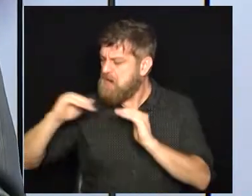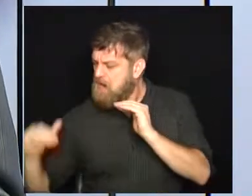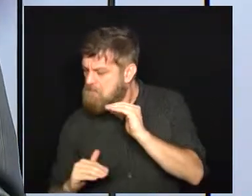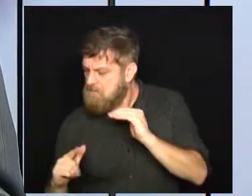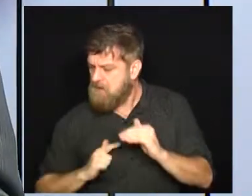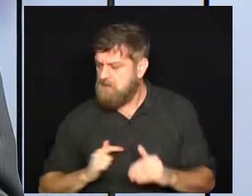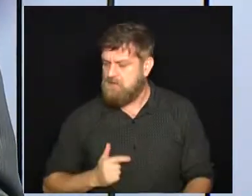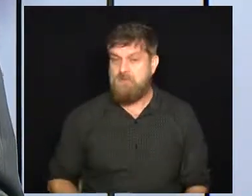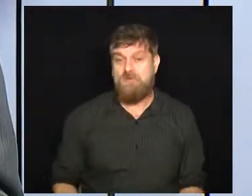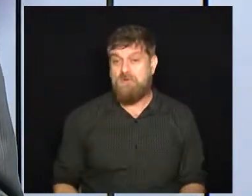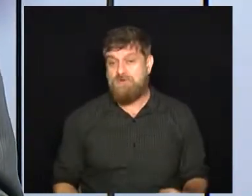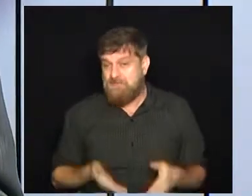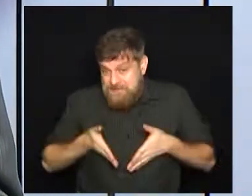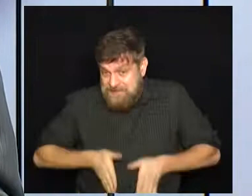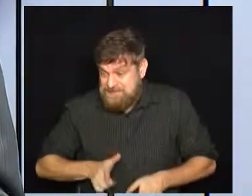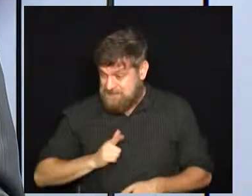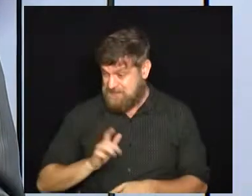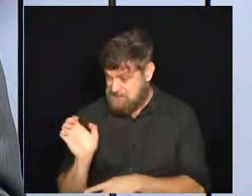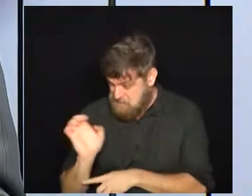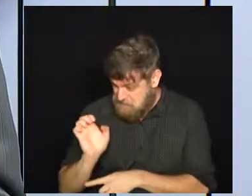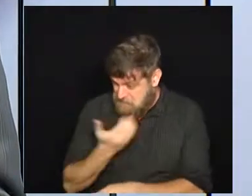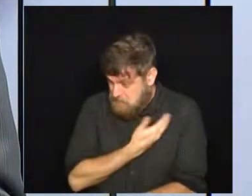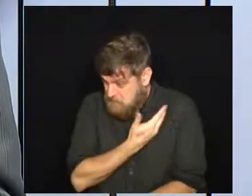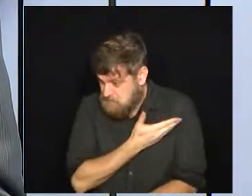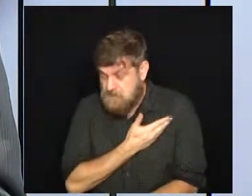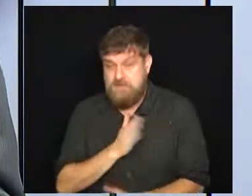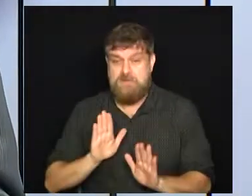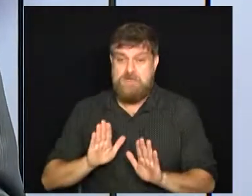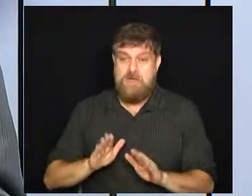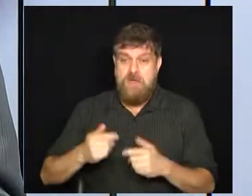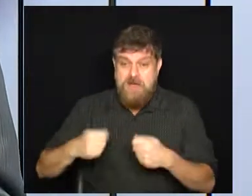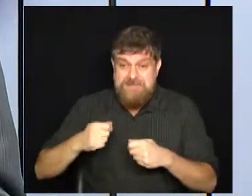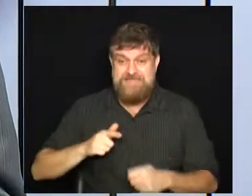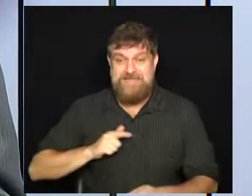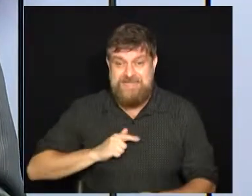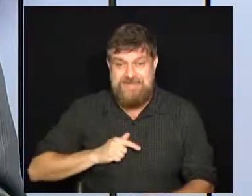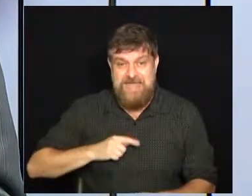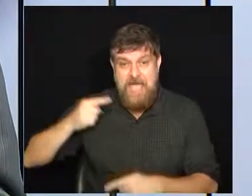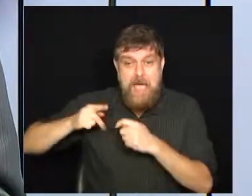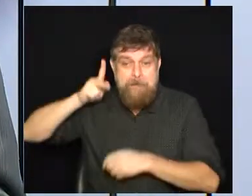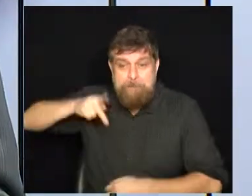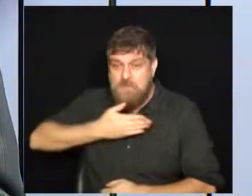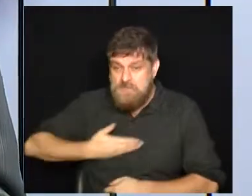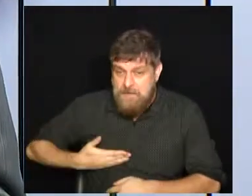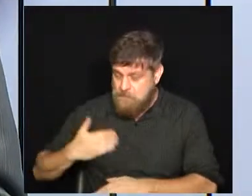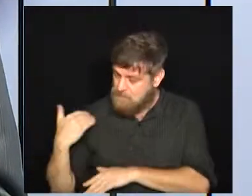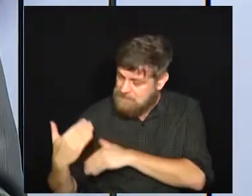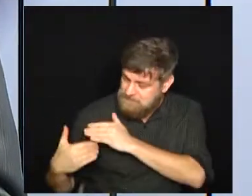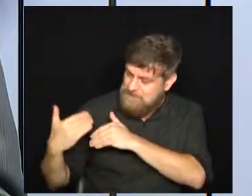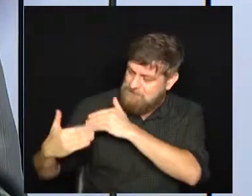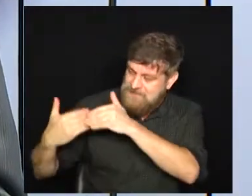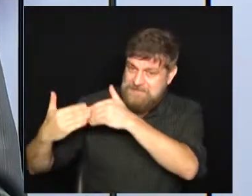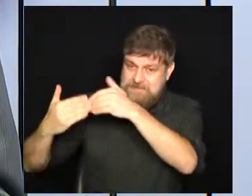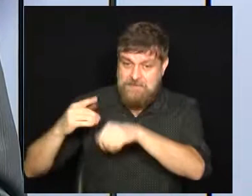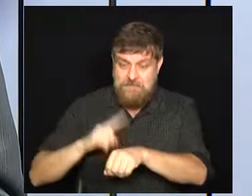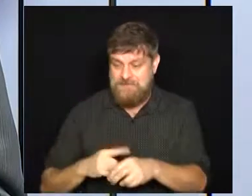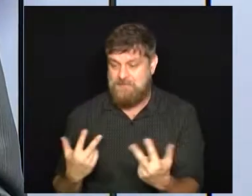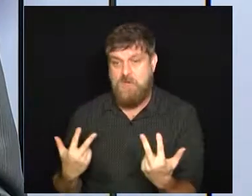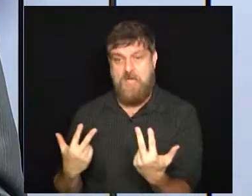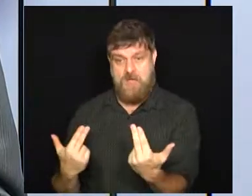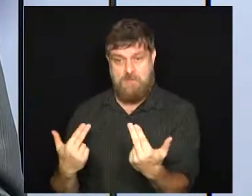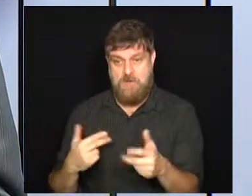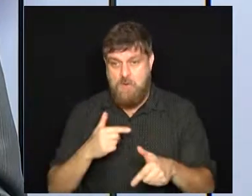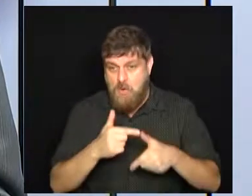educação, é necessário ter uma política pública que a gente possa avançando cada vez mais. E, ao mesmo tempo, os